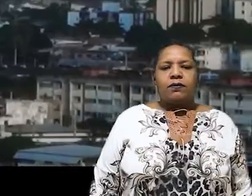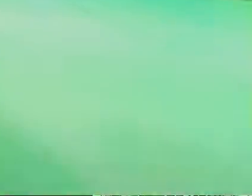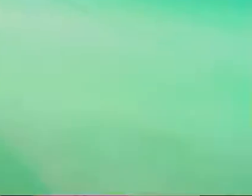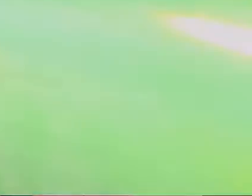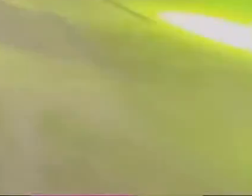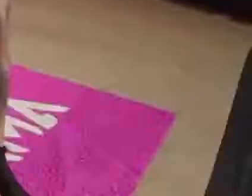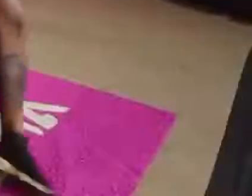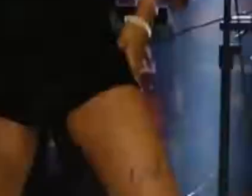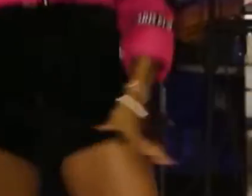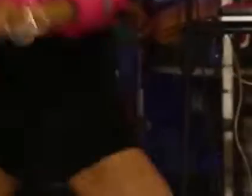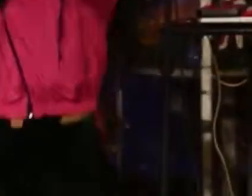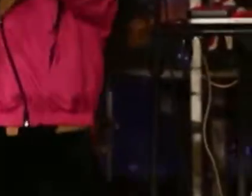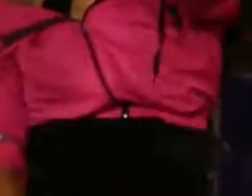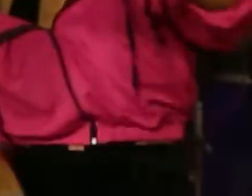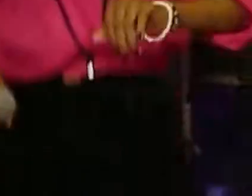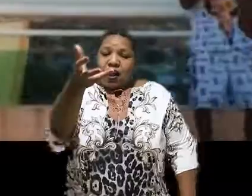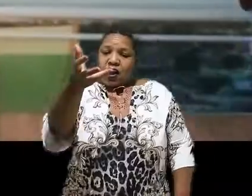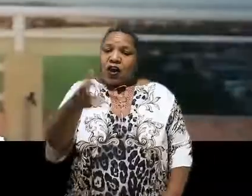35